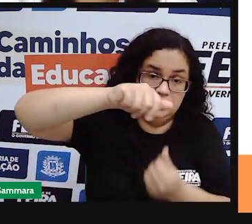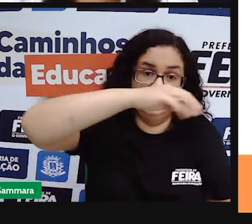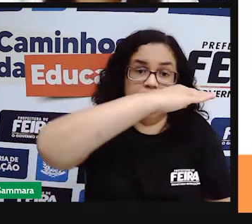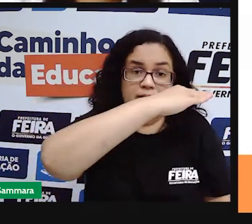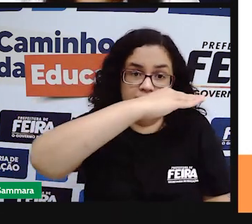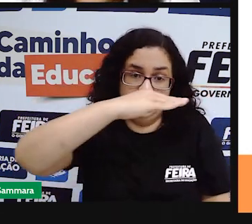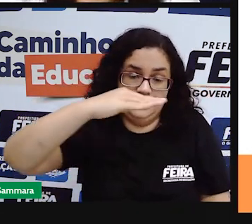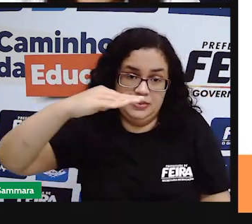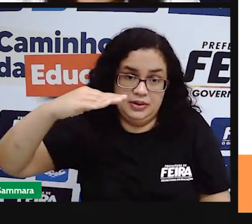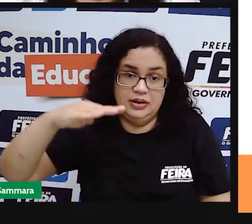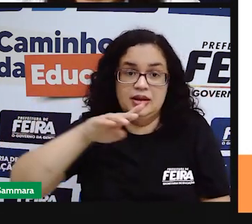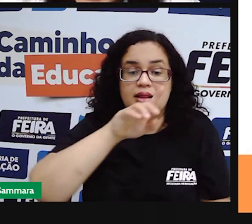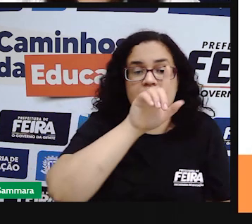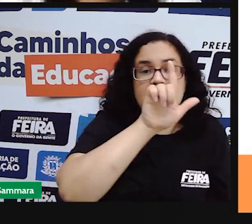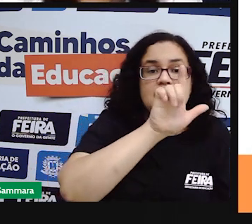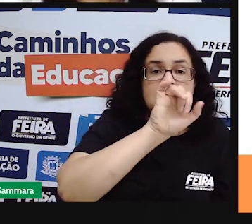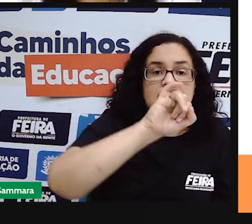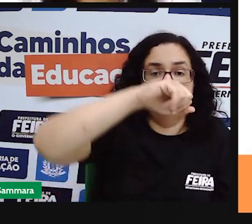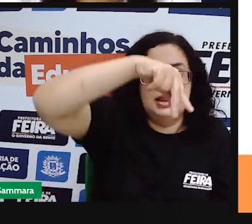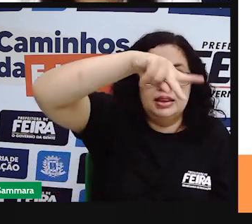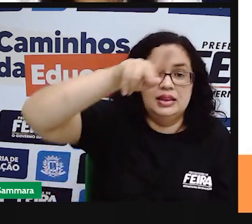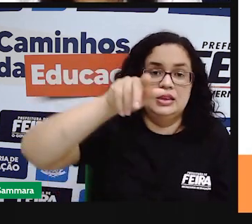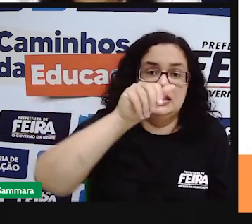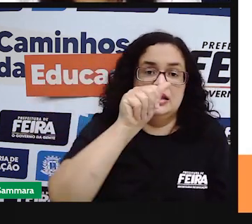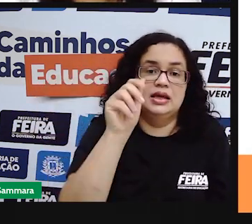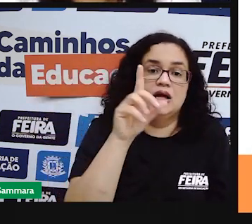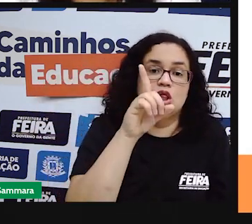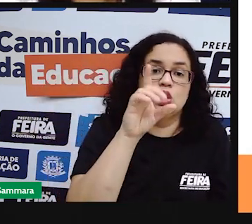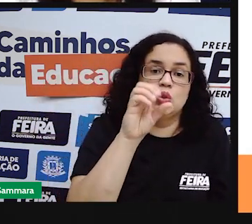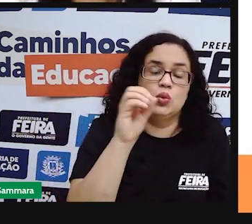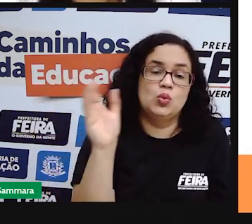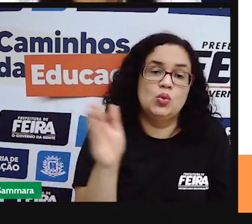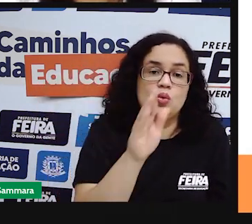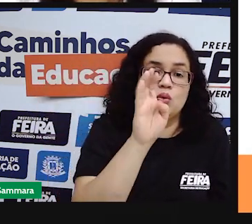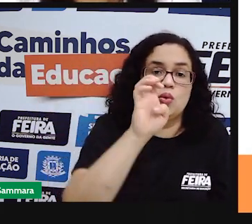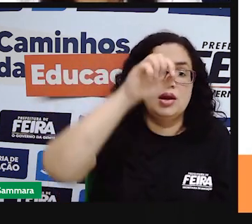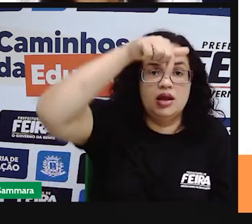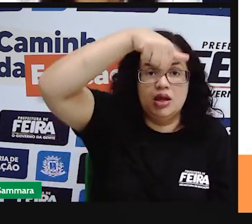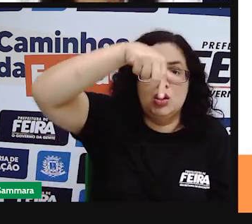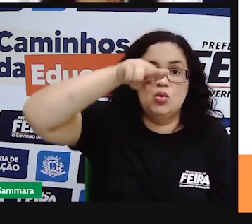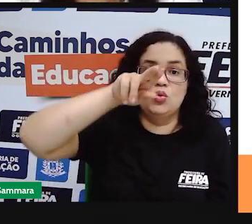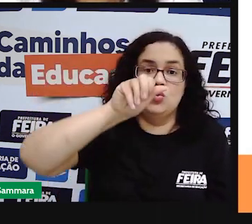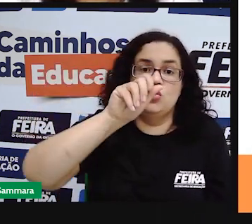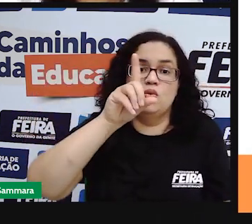de linha do Equador. E existe também a linha, ó,